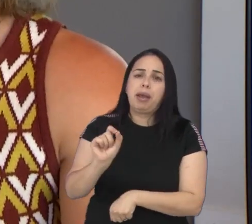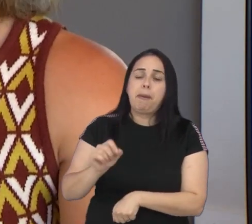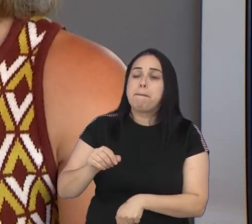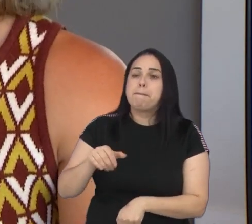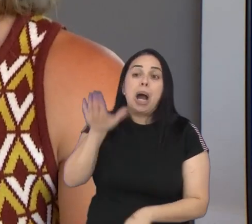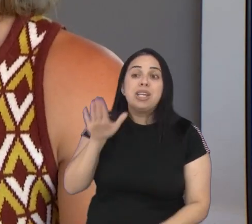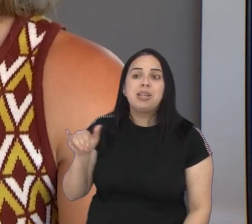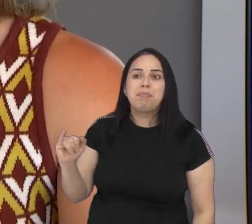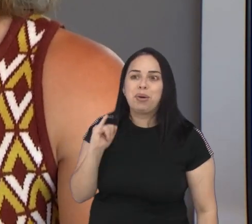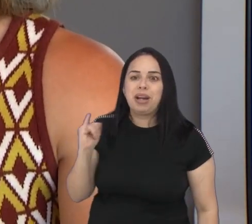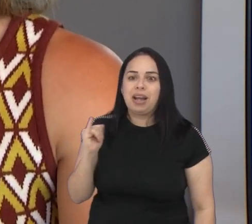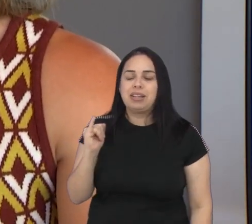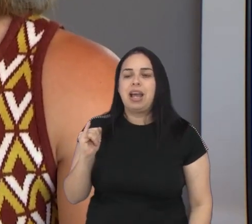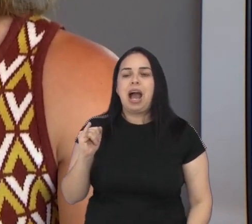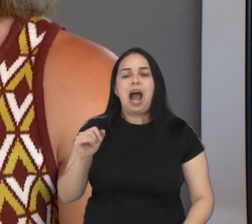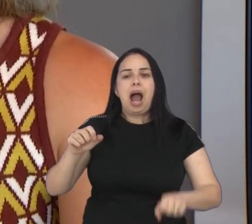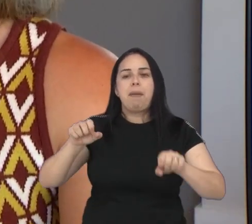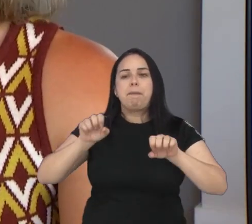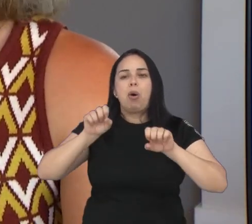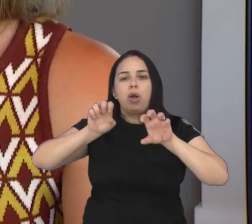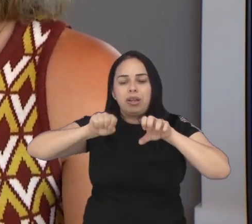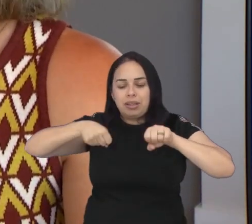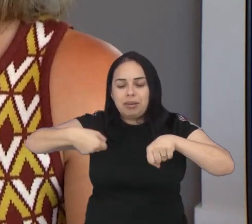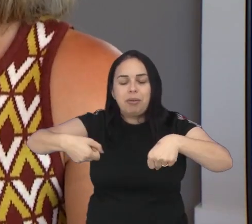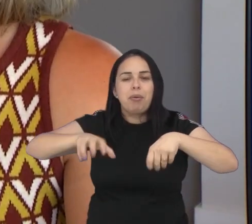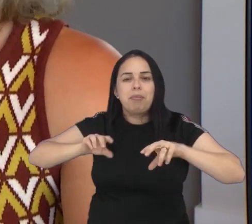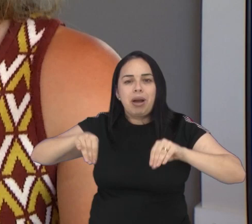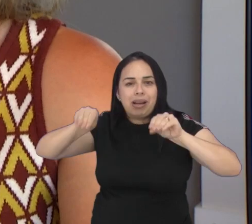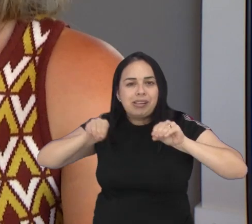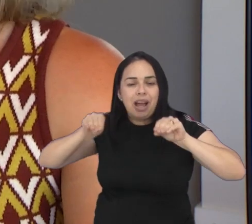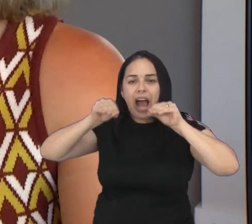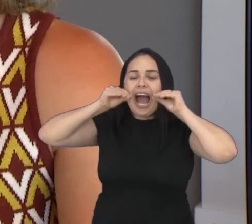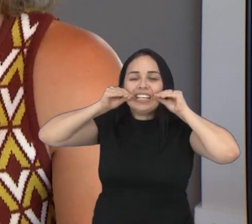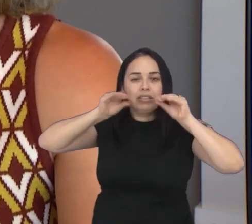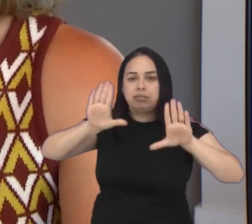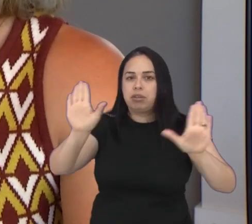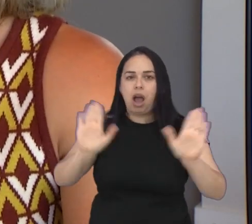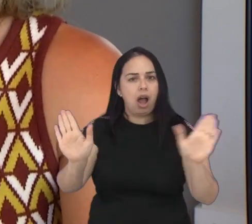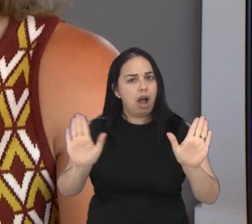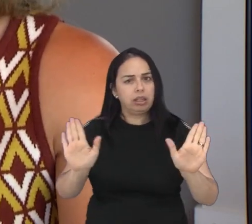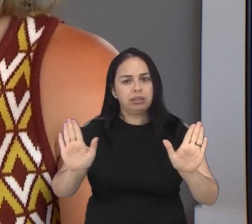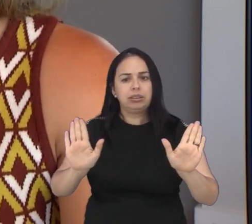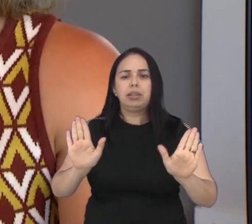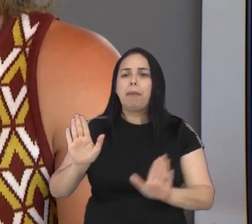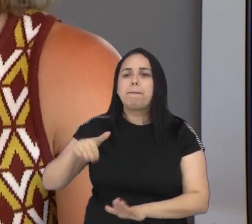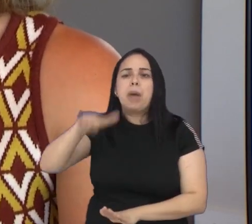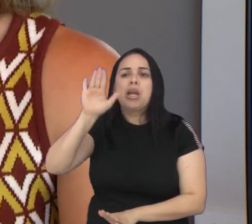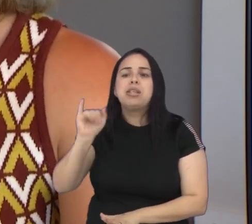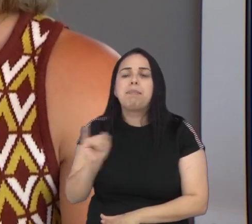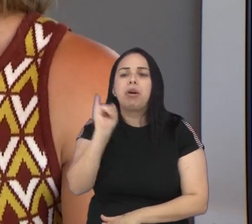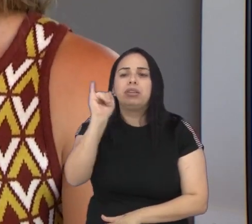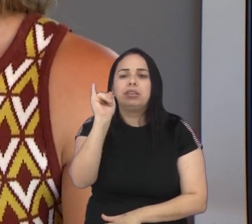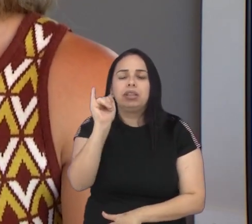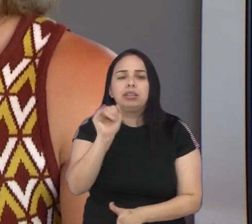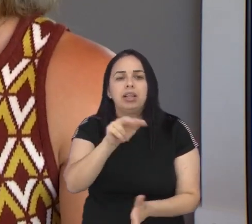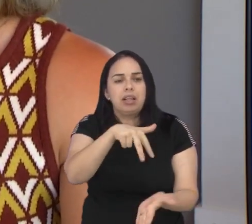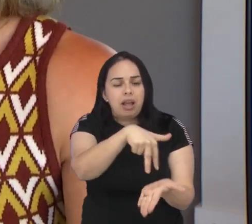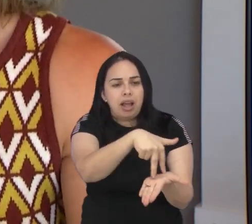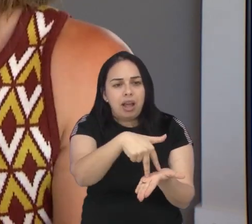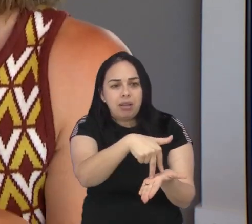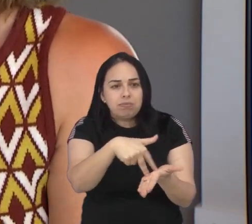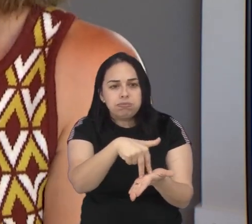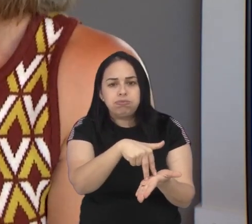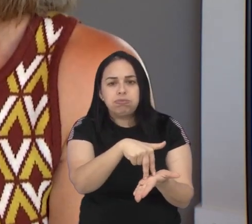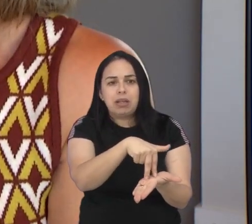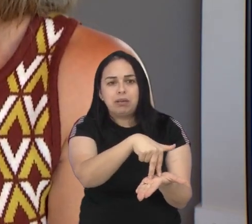O mais importante é aquela história de bota um pano, põe o dedo, põe um pau na boca. Não. O mais importante é a gente dar um